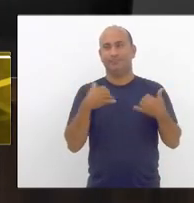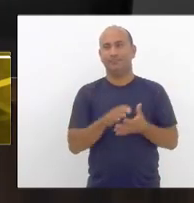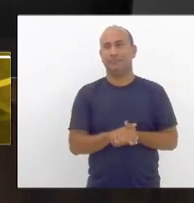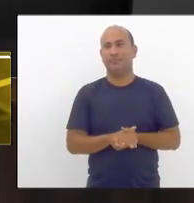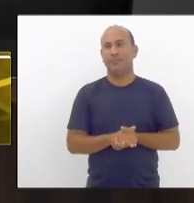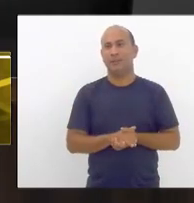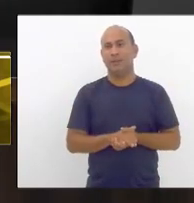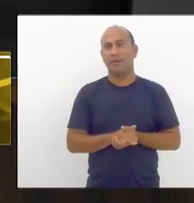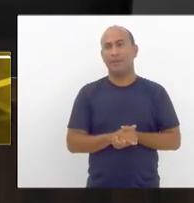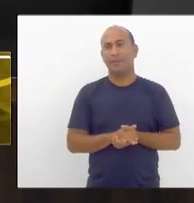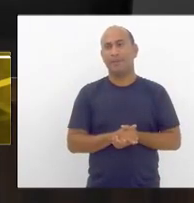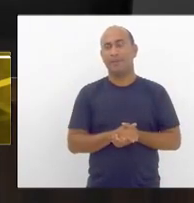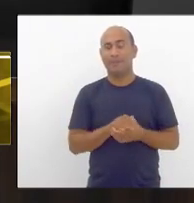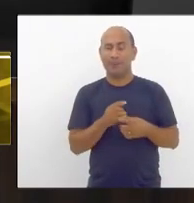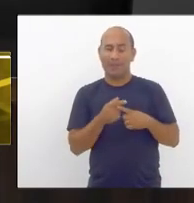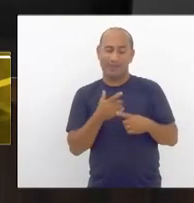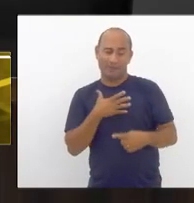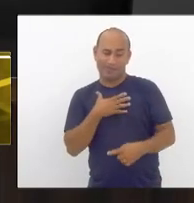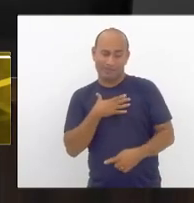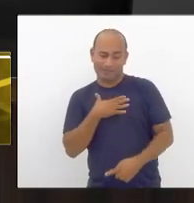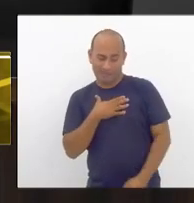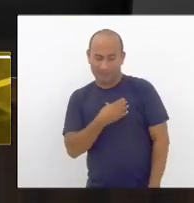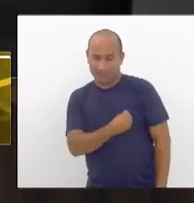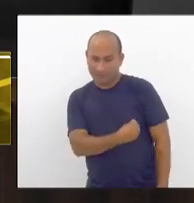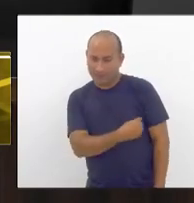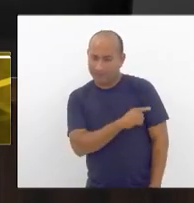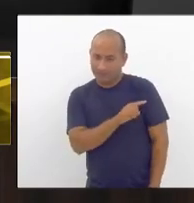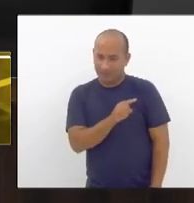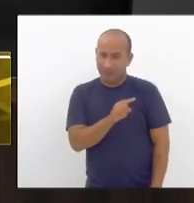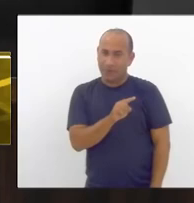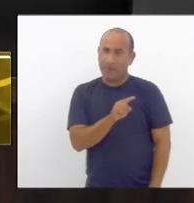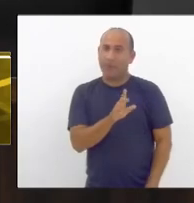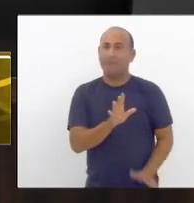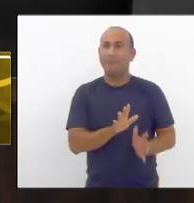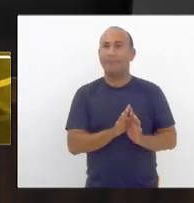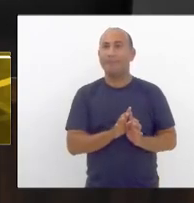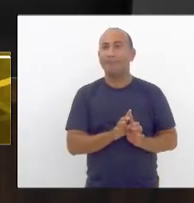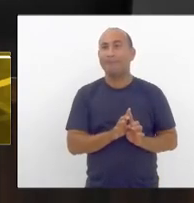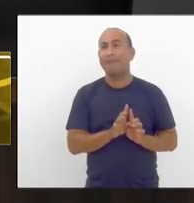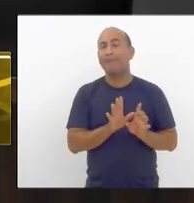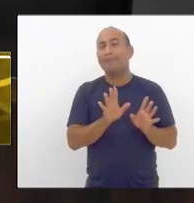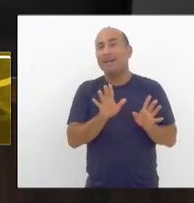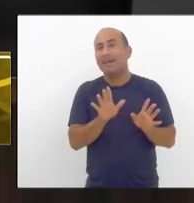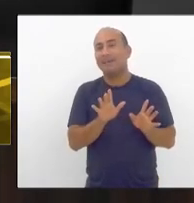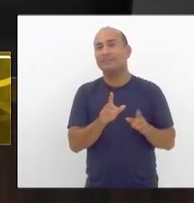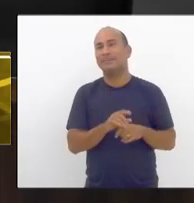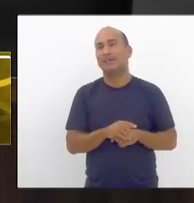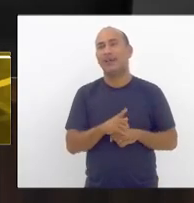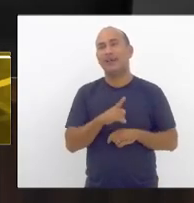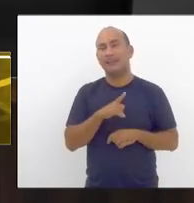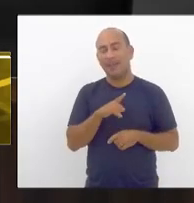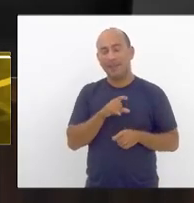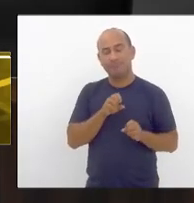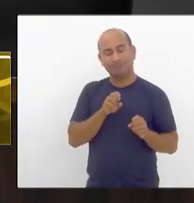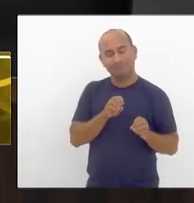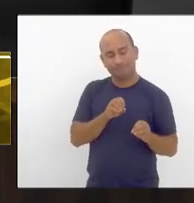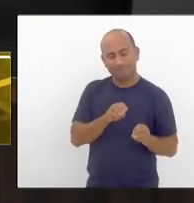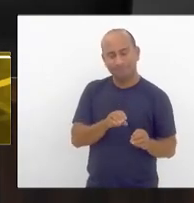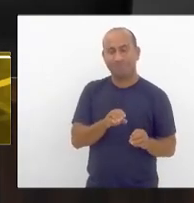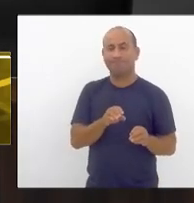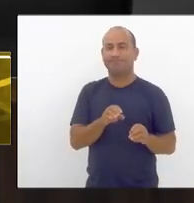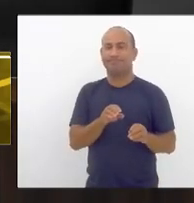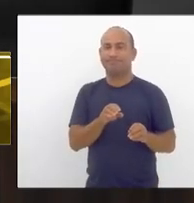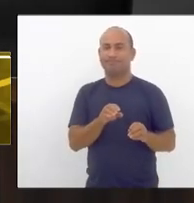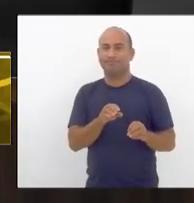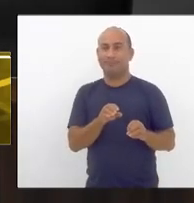não só porque é meu filho porque de alguma forma né tem a criação e tem educação não